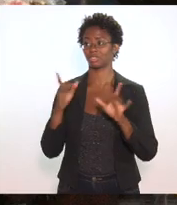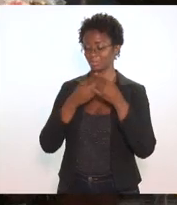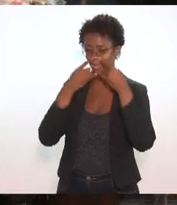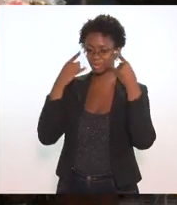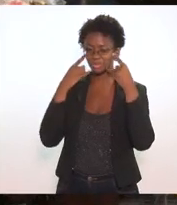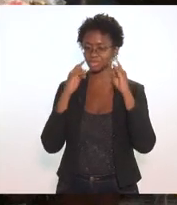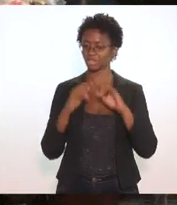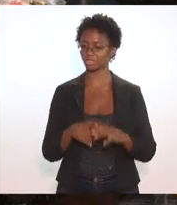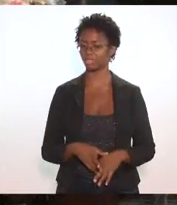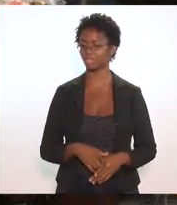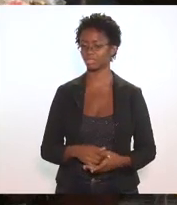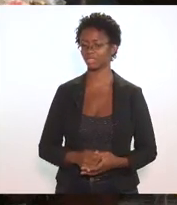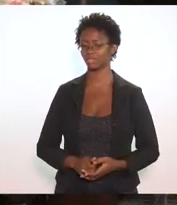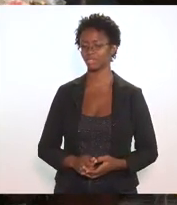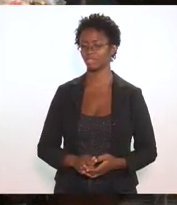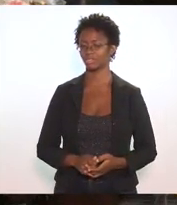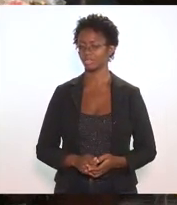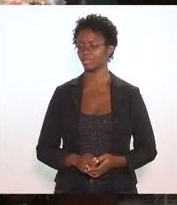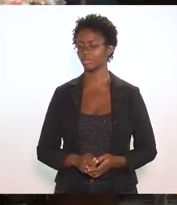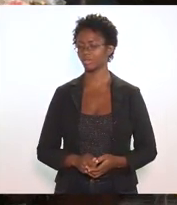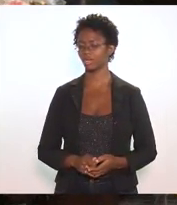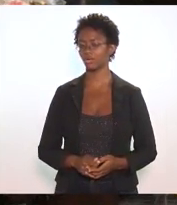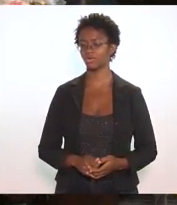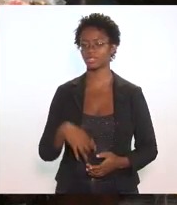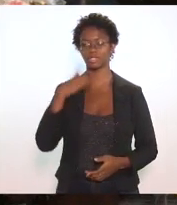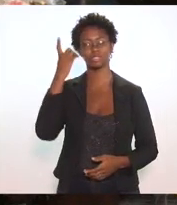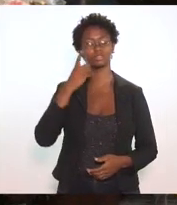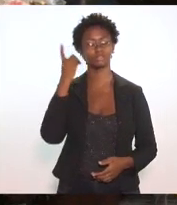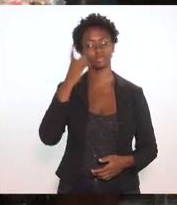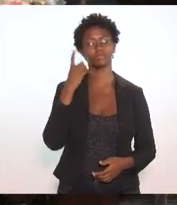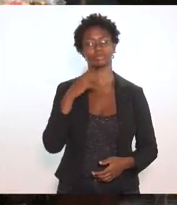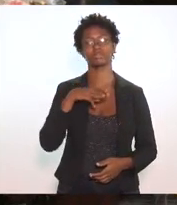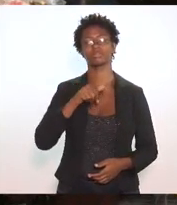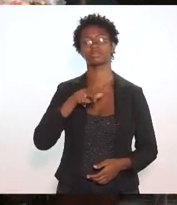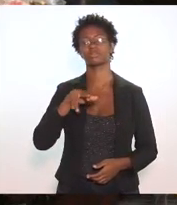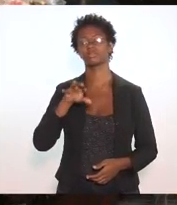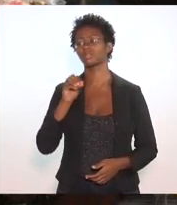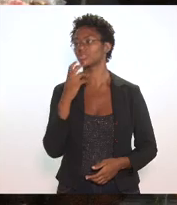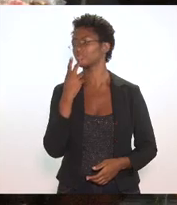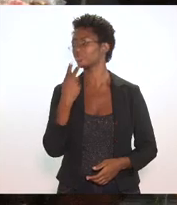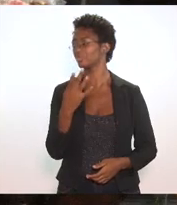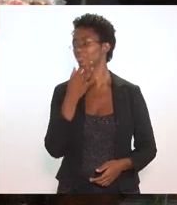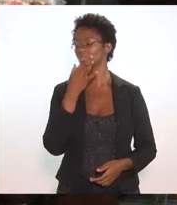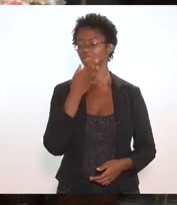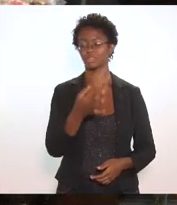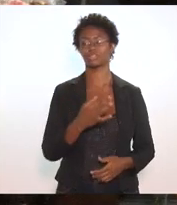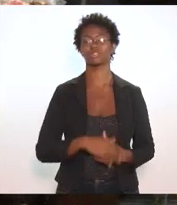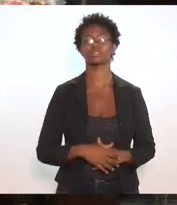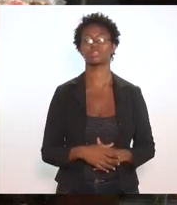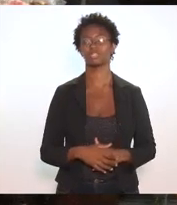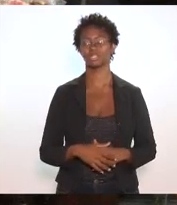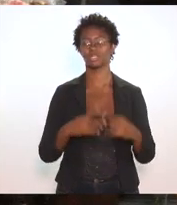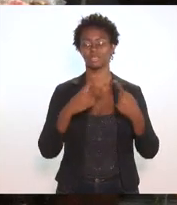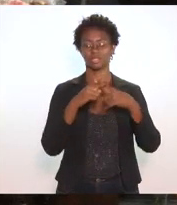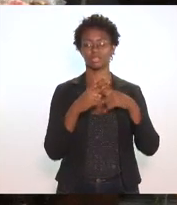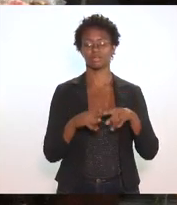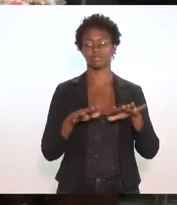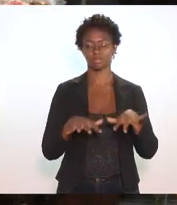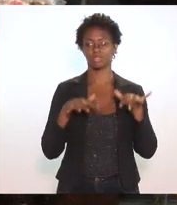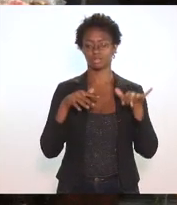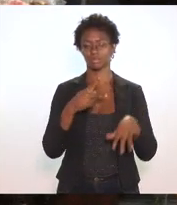Ok. Deputado Márcio, por favor, para emitir parecer sobre as emendas de plenário do